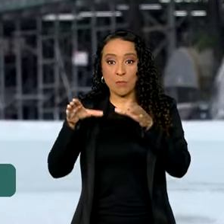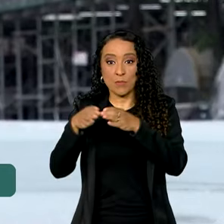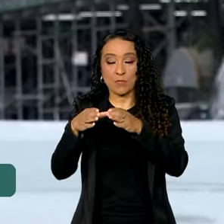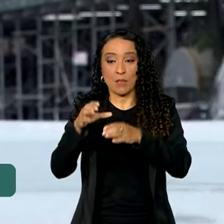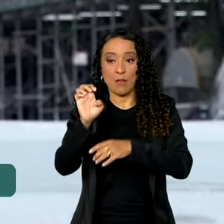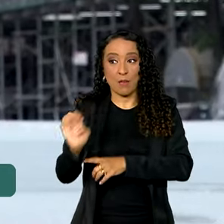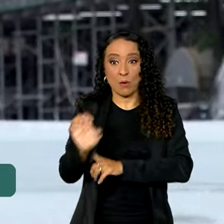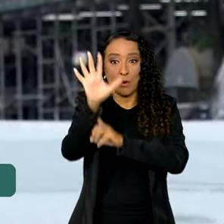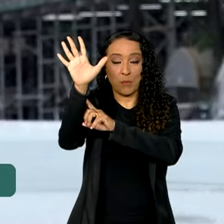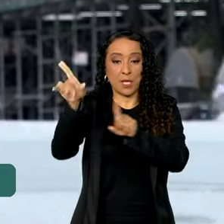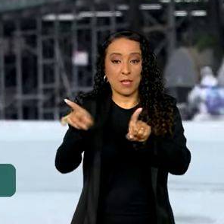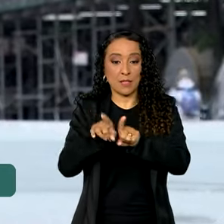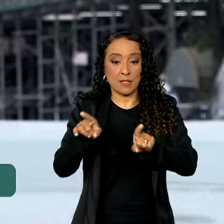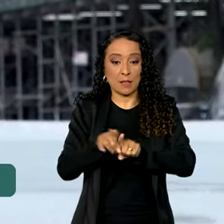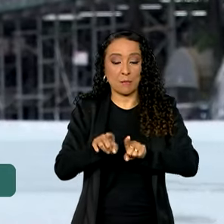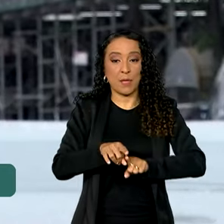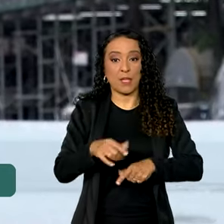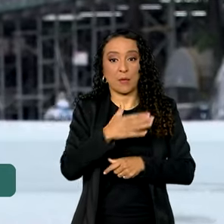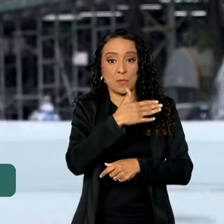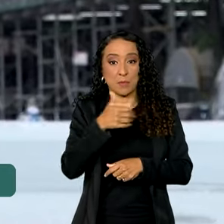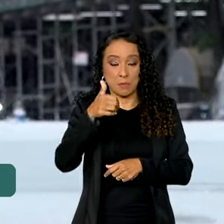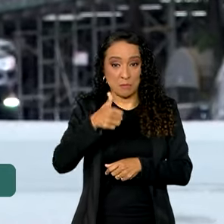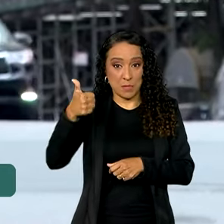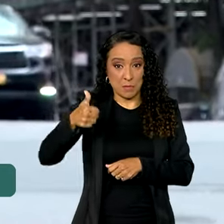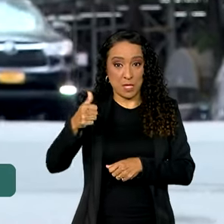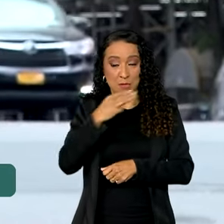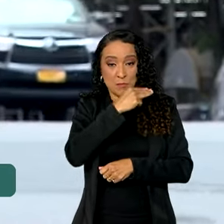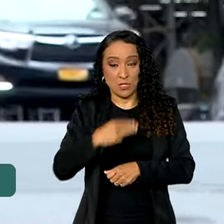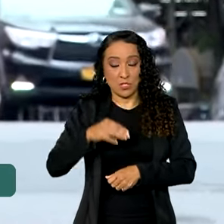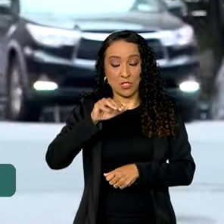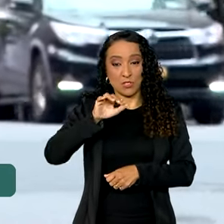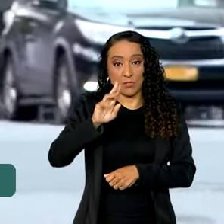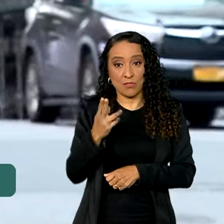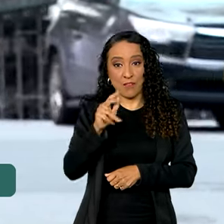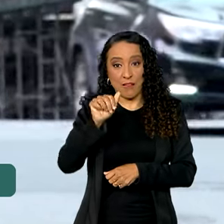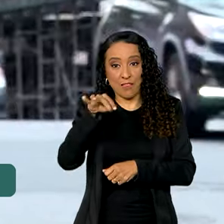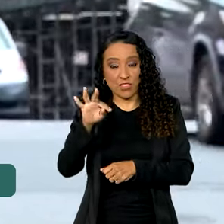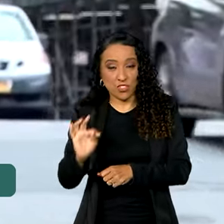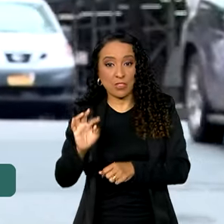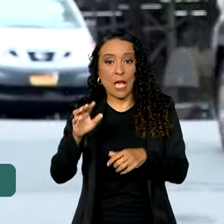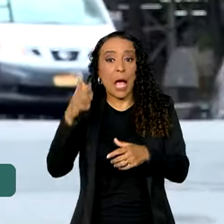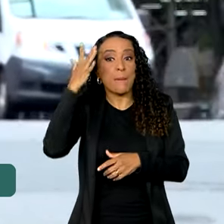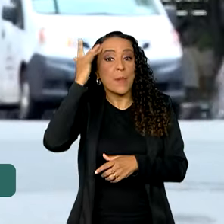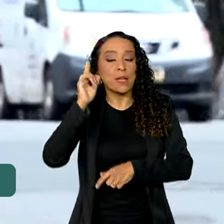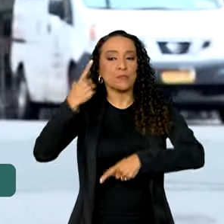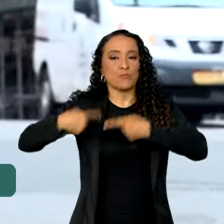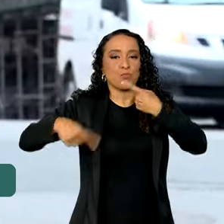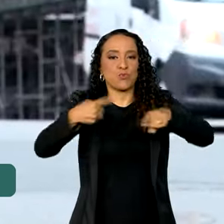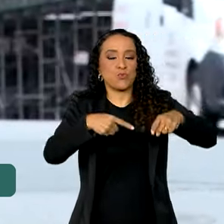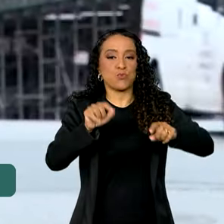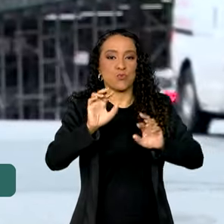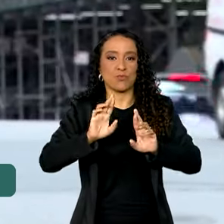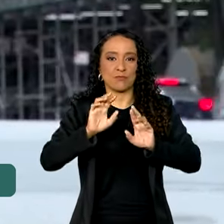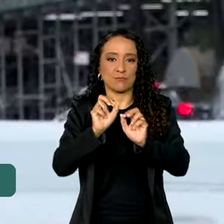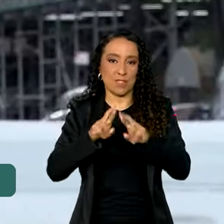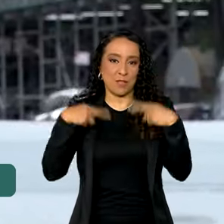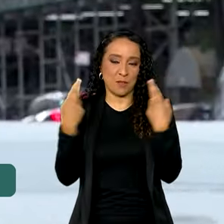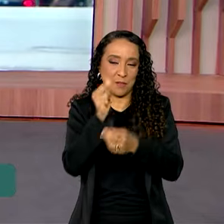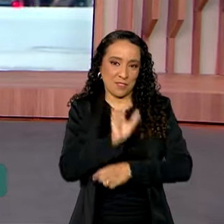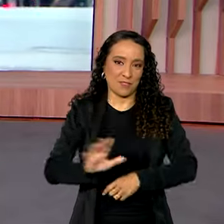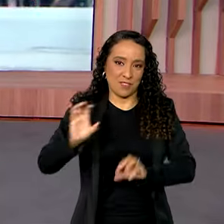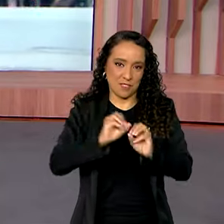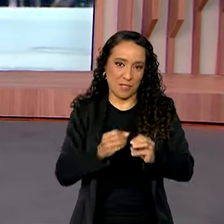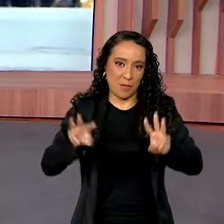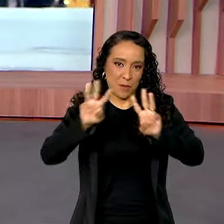com o primeiro-ministro do Haiti. Amanhã, ele discursa na Assembleia Geral da ONU. Eu volto com você aí no estúdio,